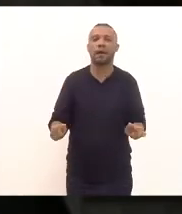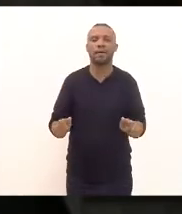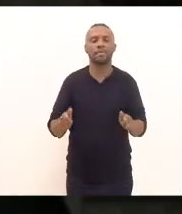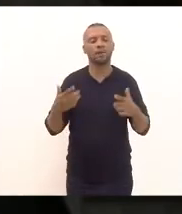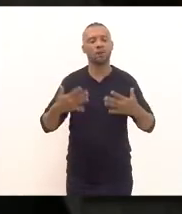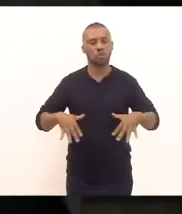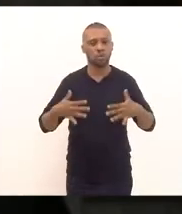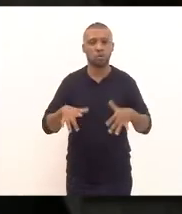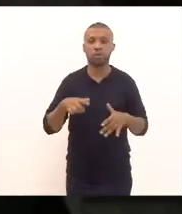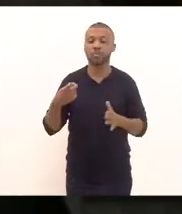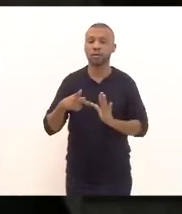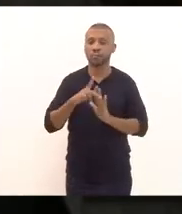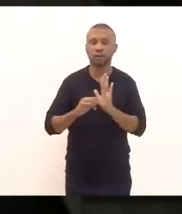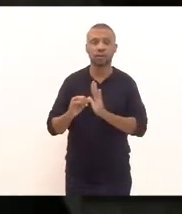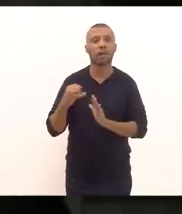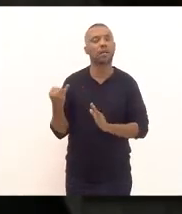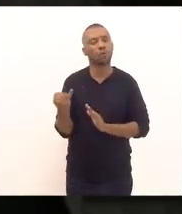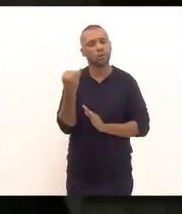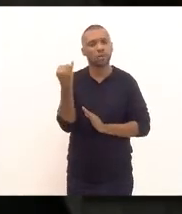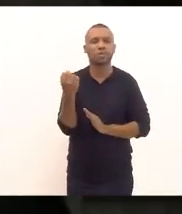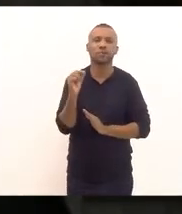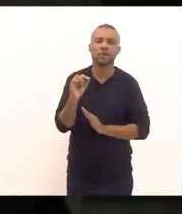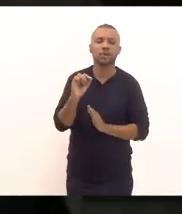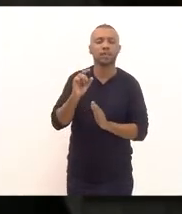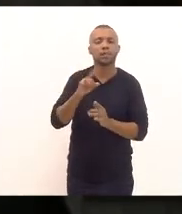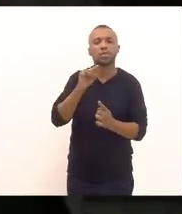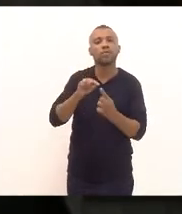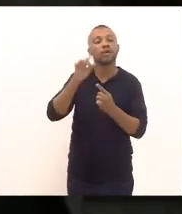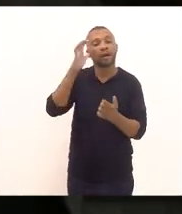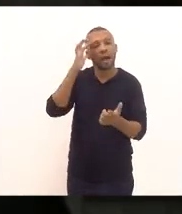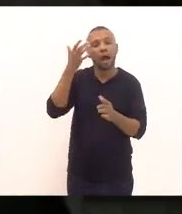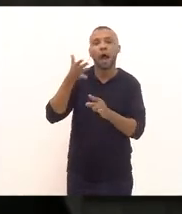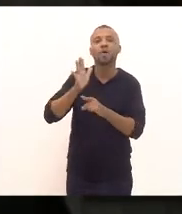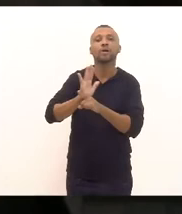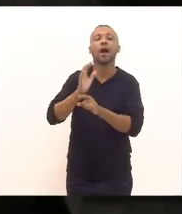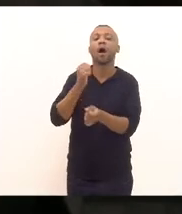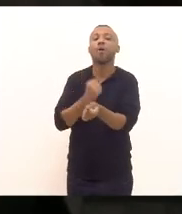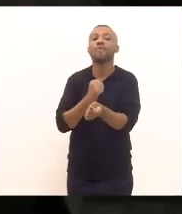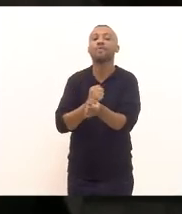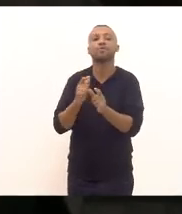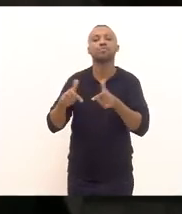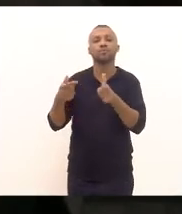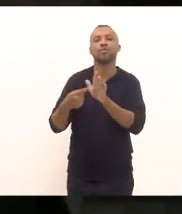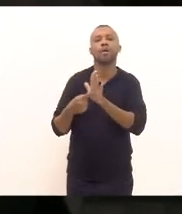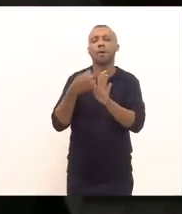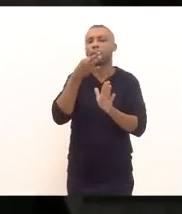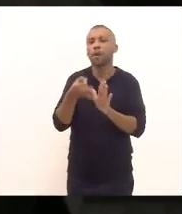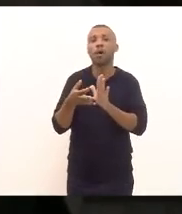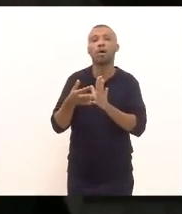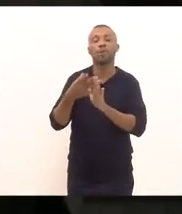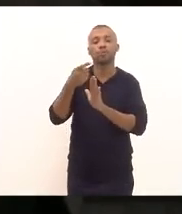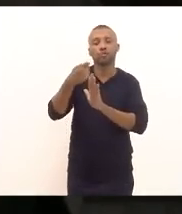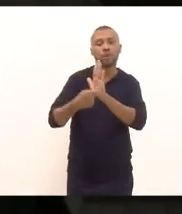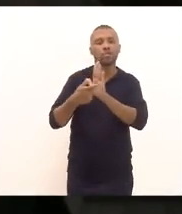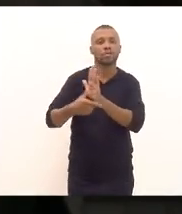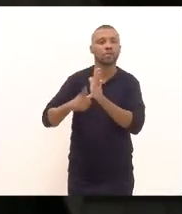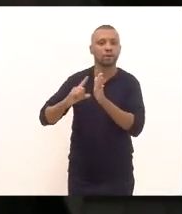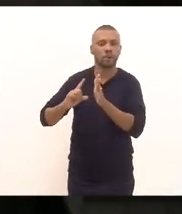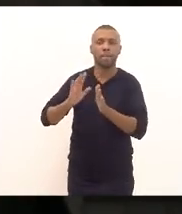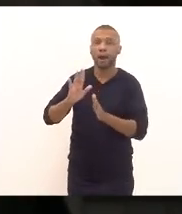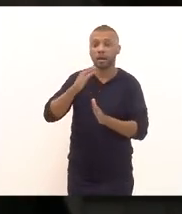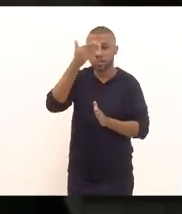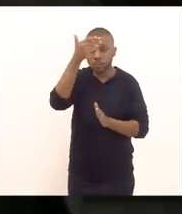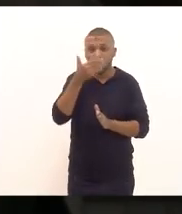muito importante esse projeto não apenas Pestana é o visto de iniciativa que foi apontado na versão anterior André mas